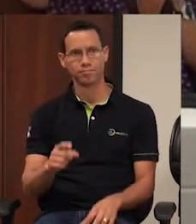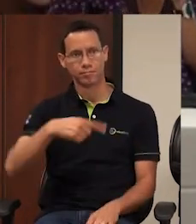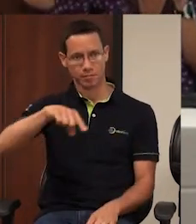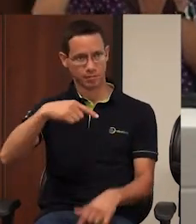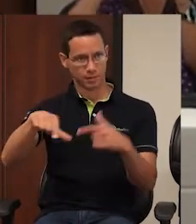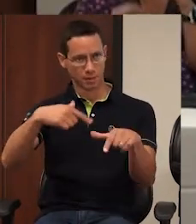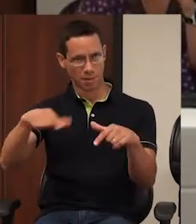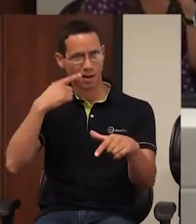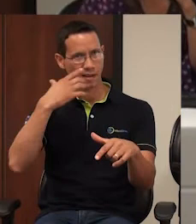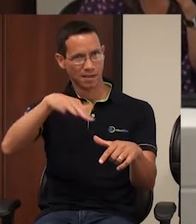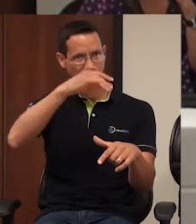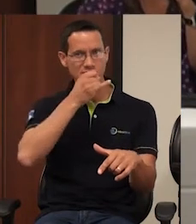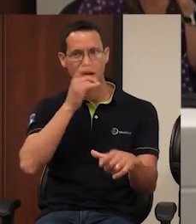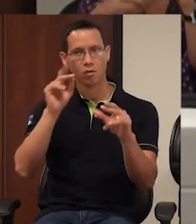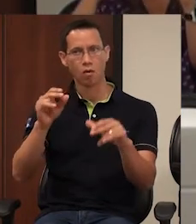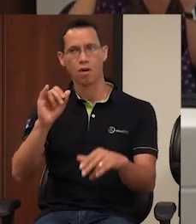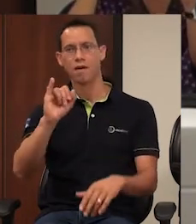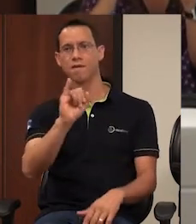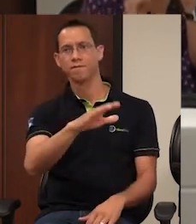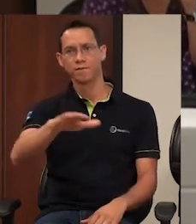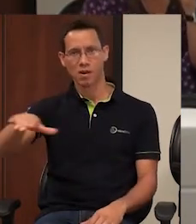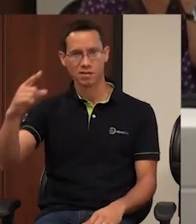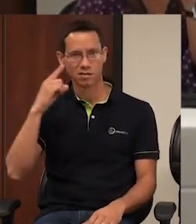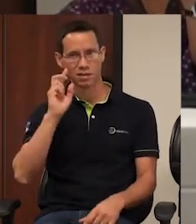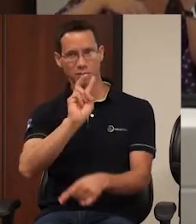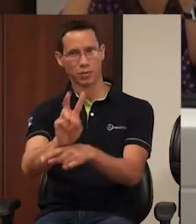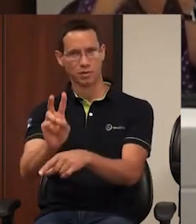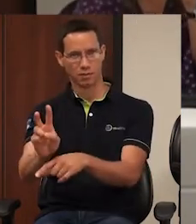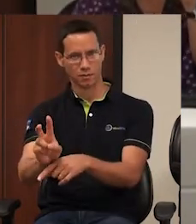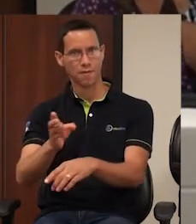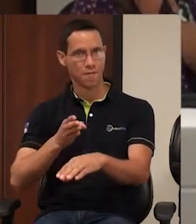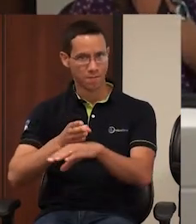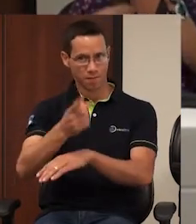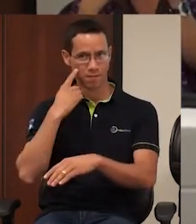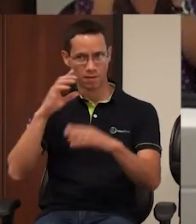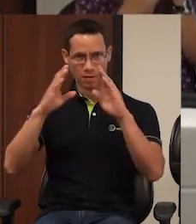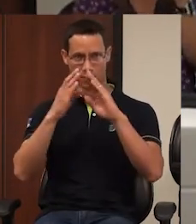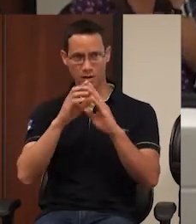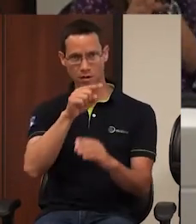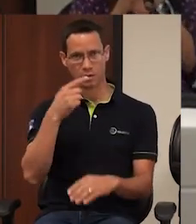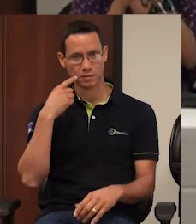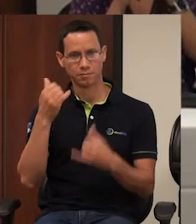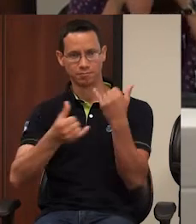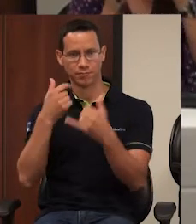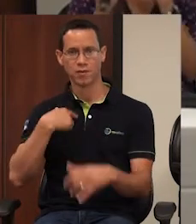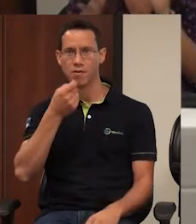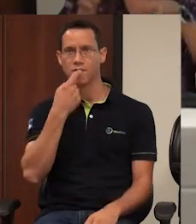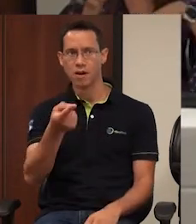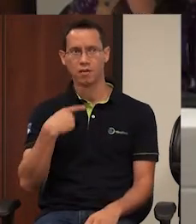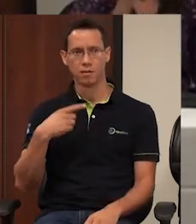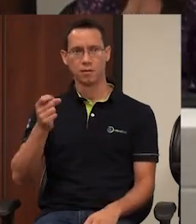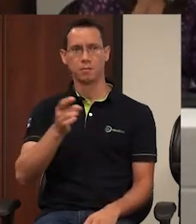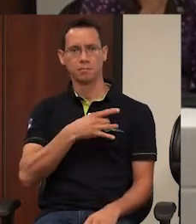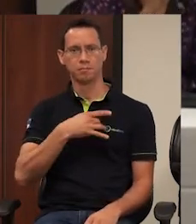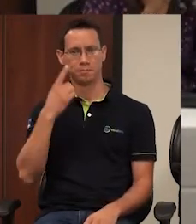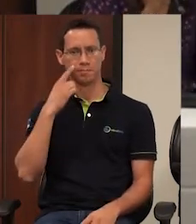na rede, com o pessoal da infância protetiva, vai lá na casa da pessoa, sempre brinco que eu tenho medo de assistência social,